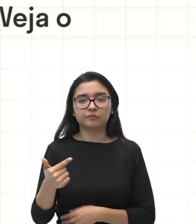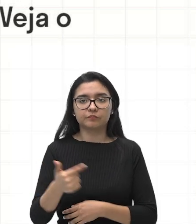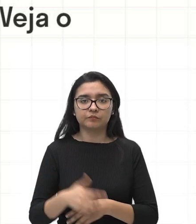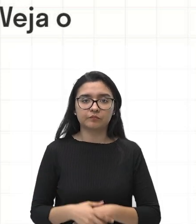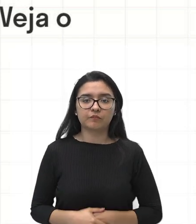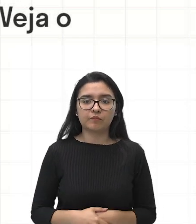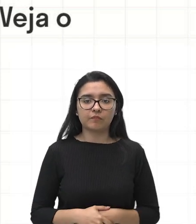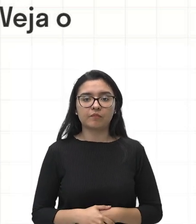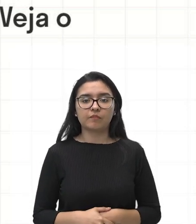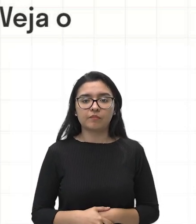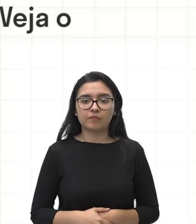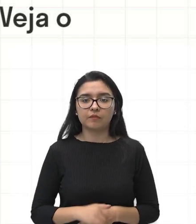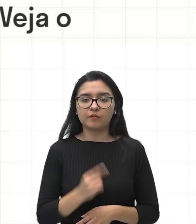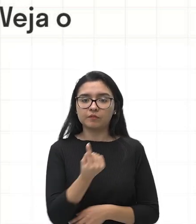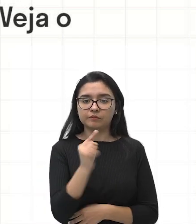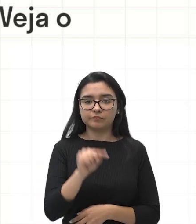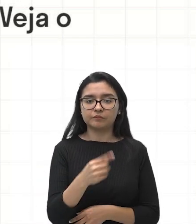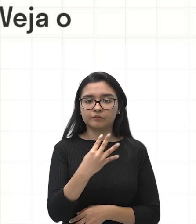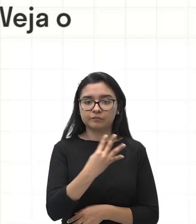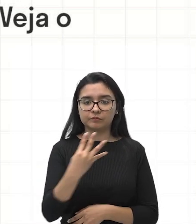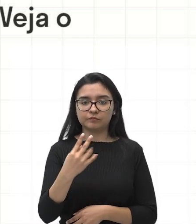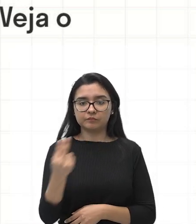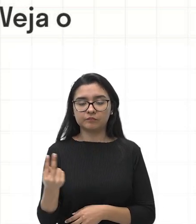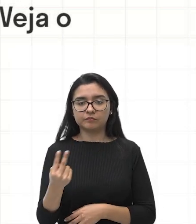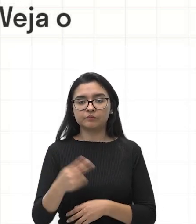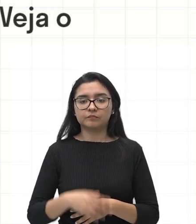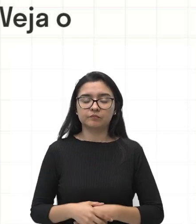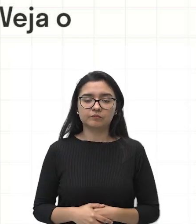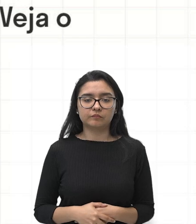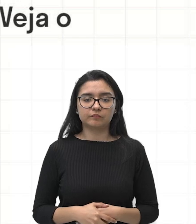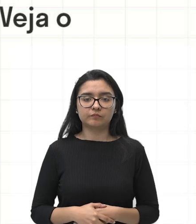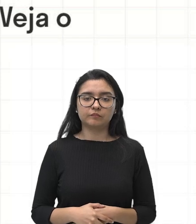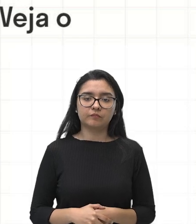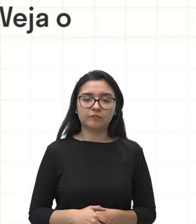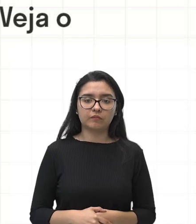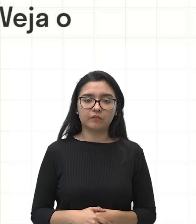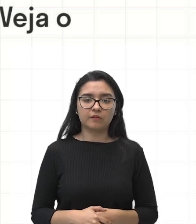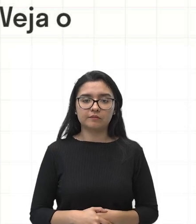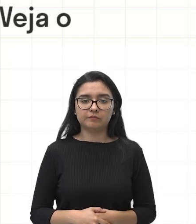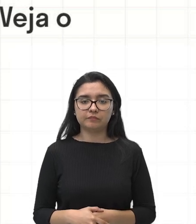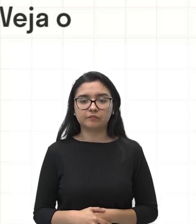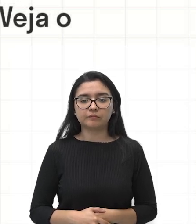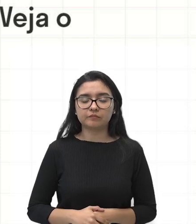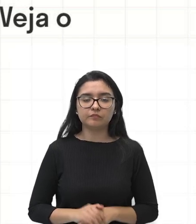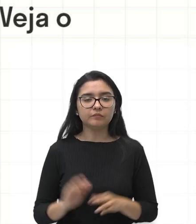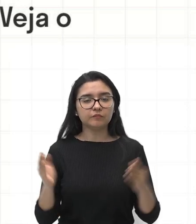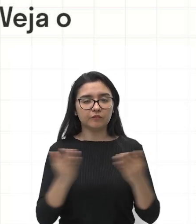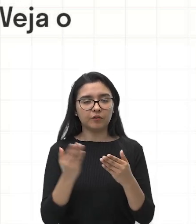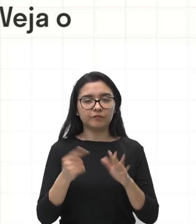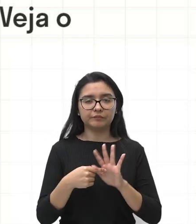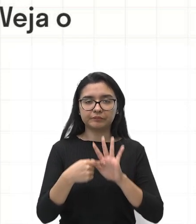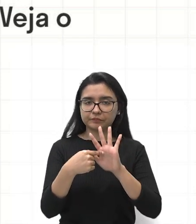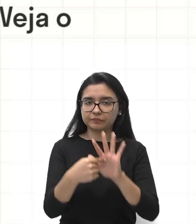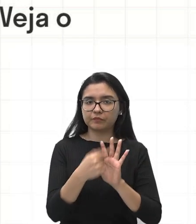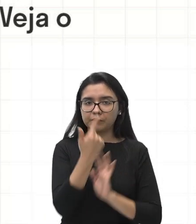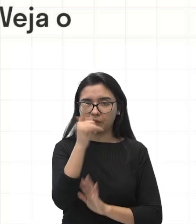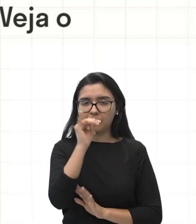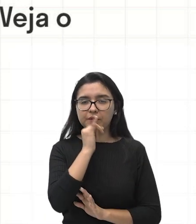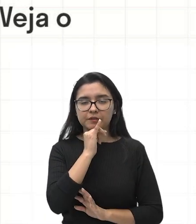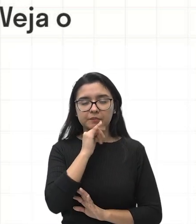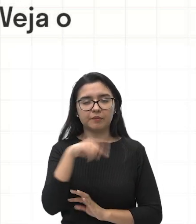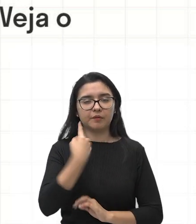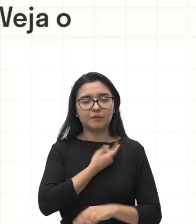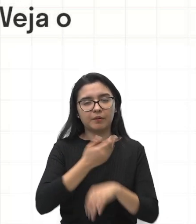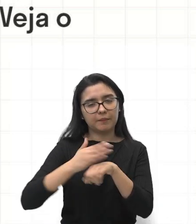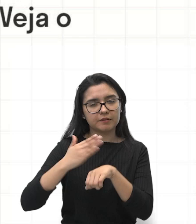1,442, ou então 1 inteiro 442 milésimos. Tá legal? Beleza? Bora fazer outro exemplo? Para a gente praticar isso daí